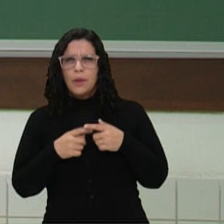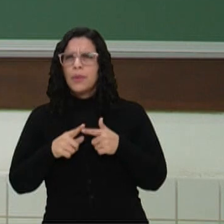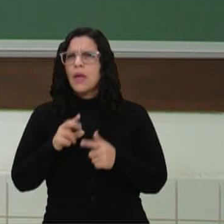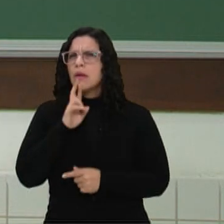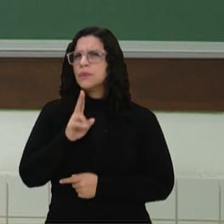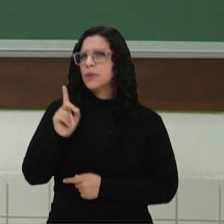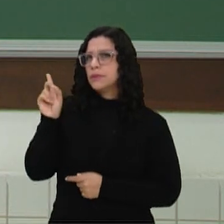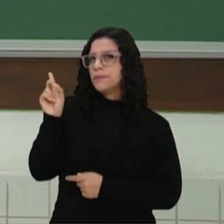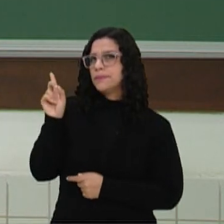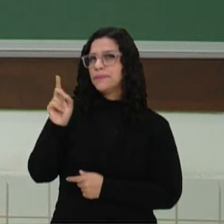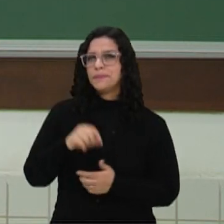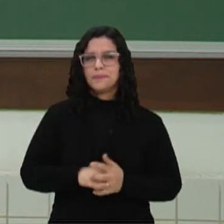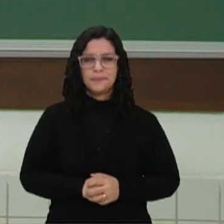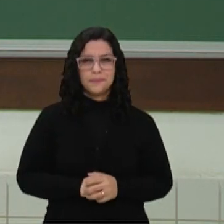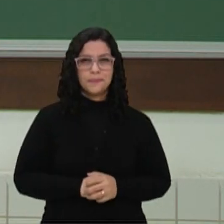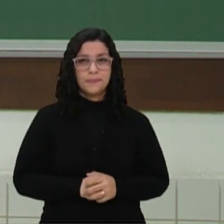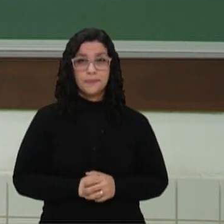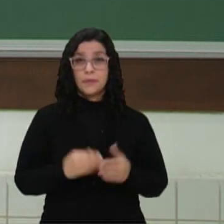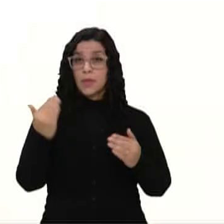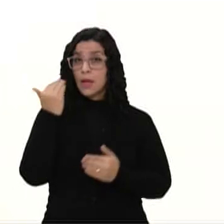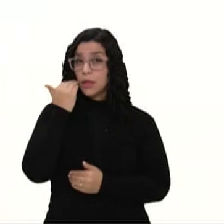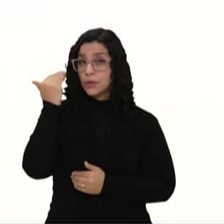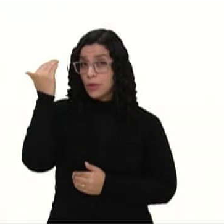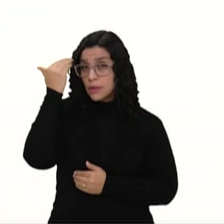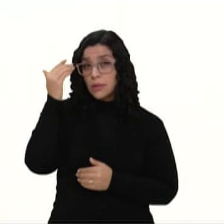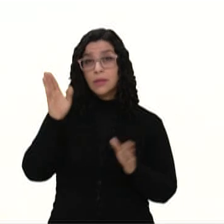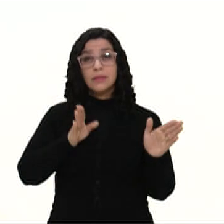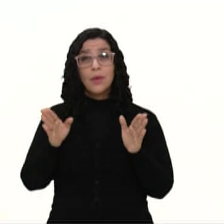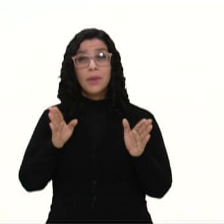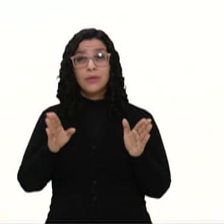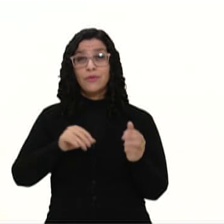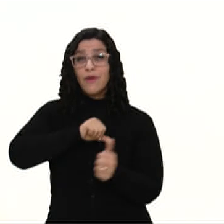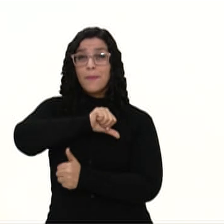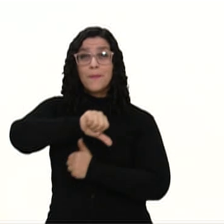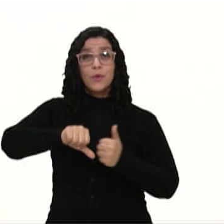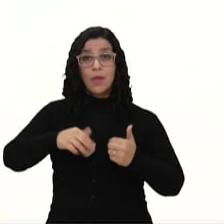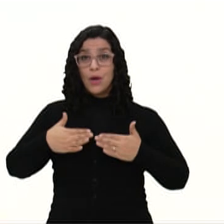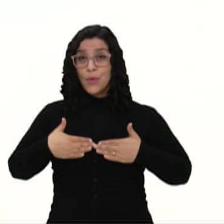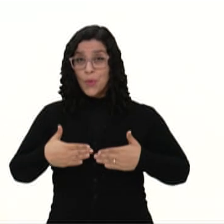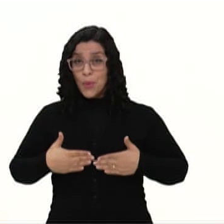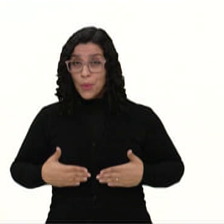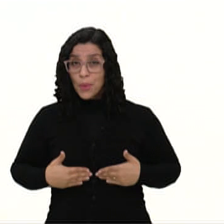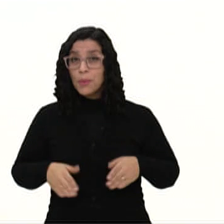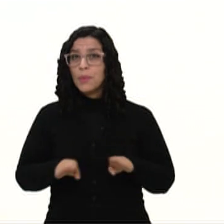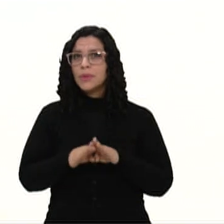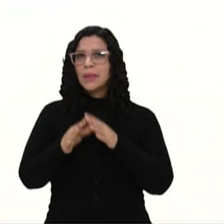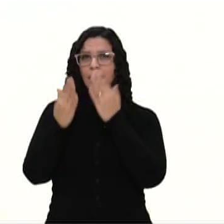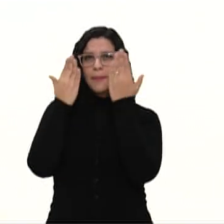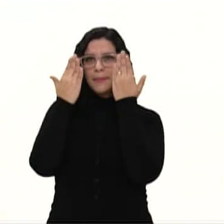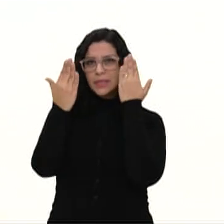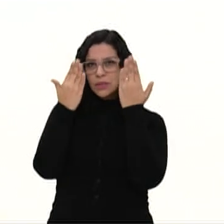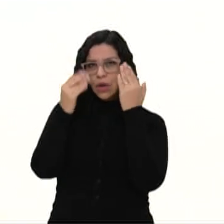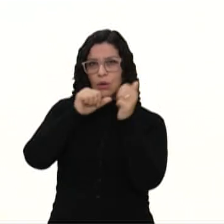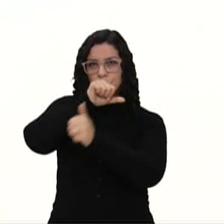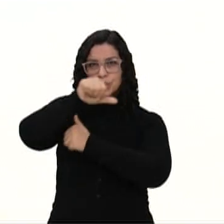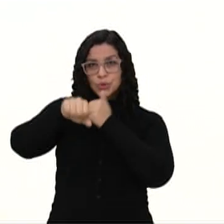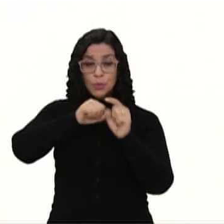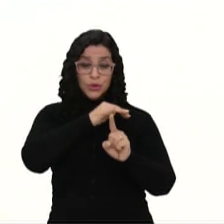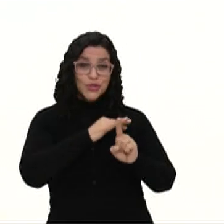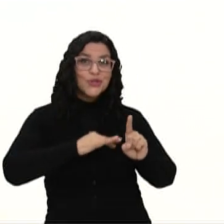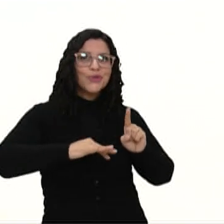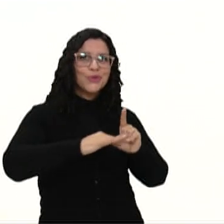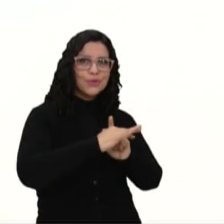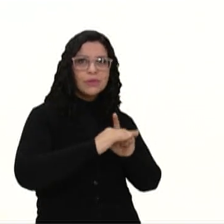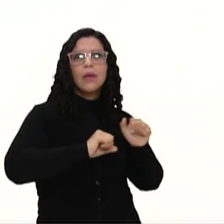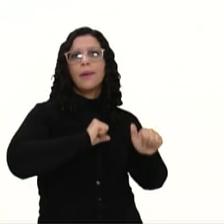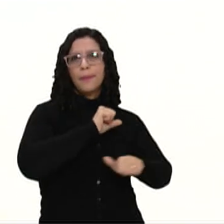resposta. A adolescência é um momento de transformações físicas, psicológicas e sociais,